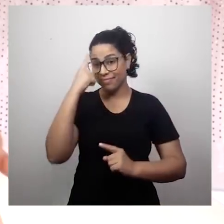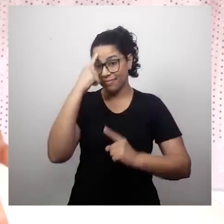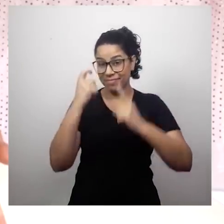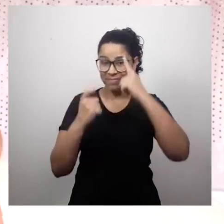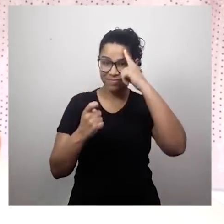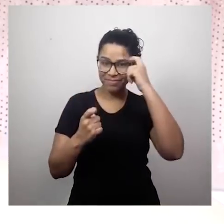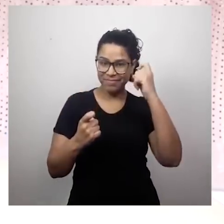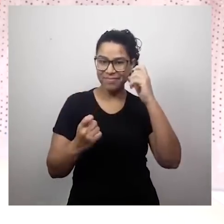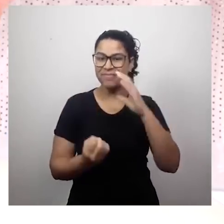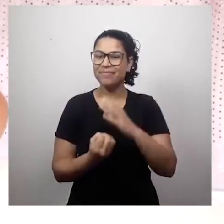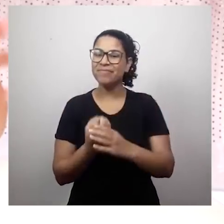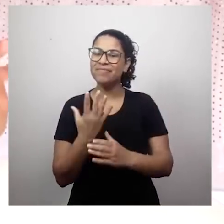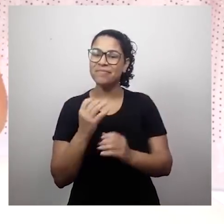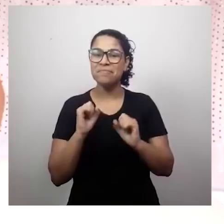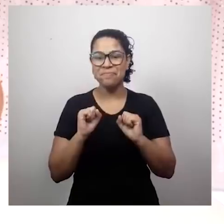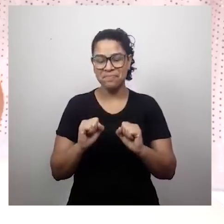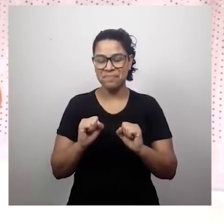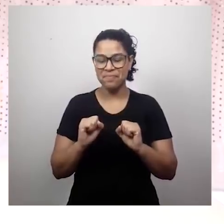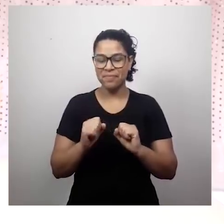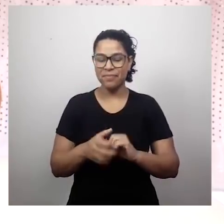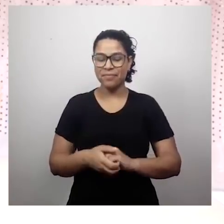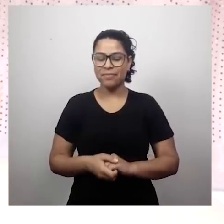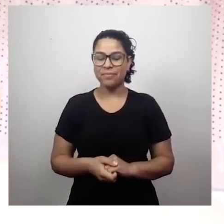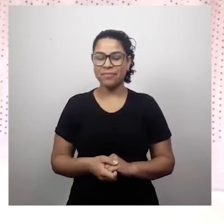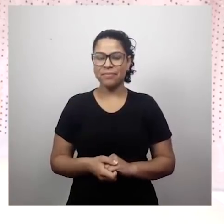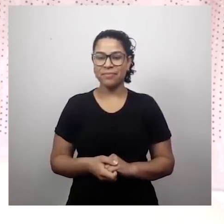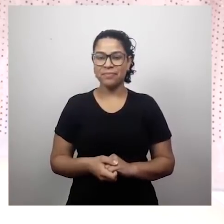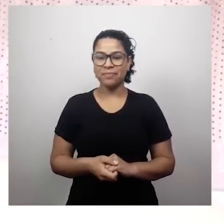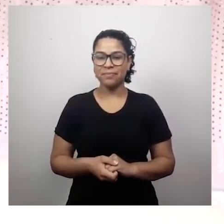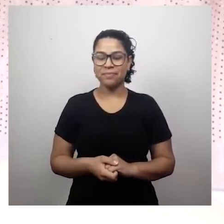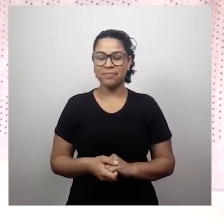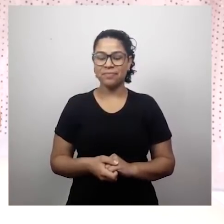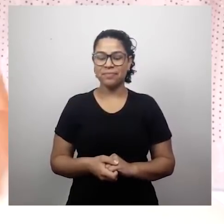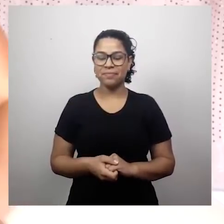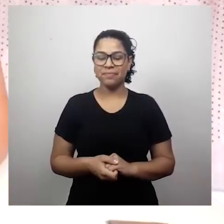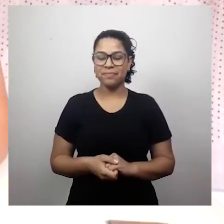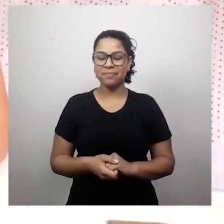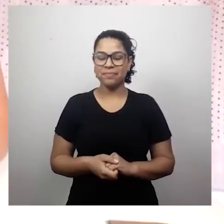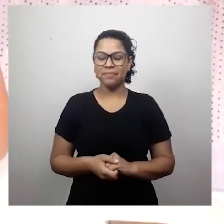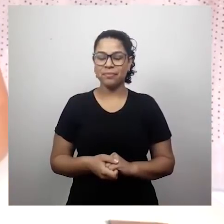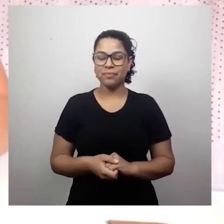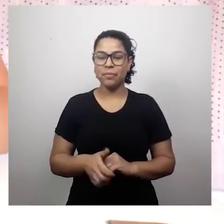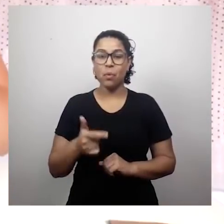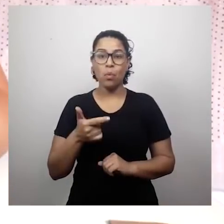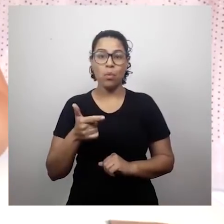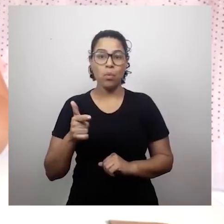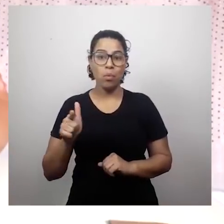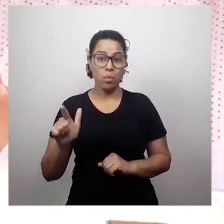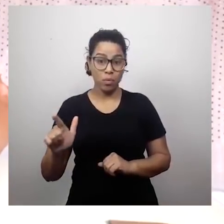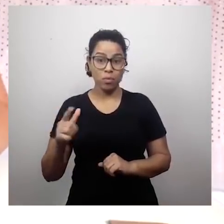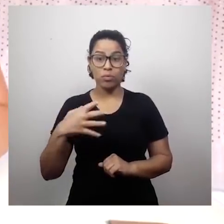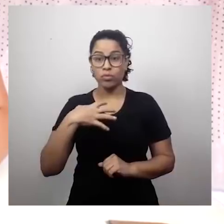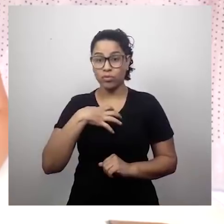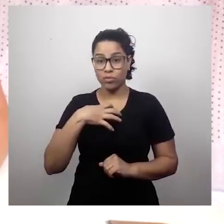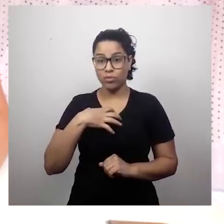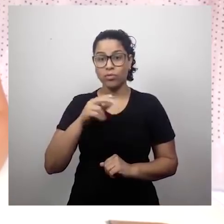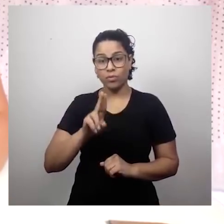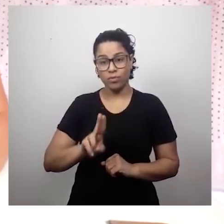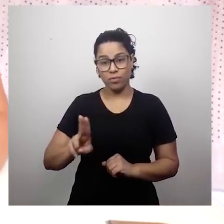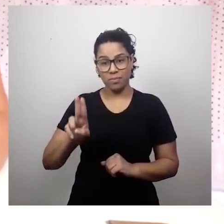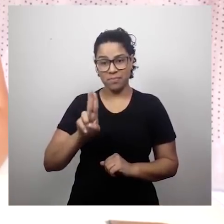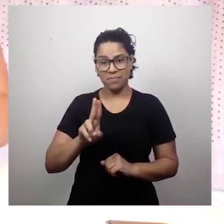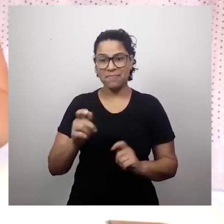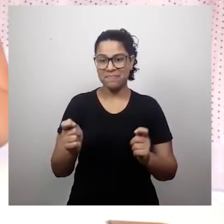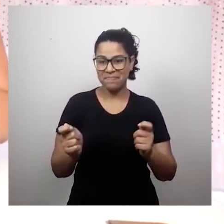e ir criando conforme a sua imaginação e os seus dedinhos forem moldando. Um outro método que podemos